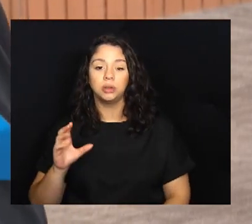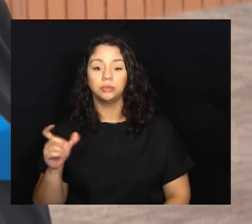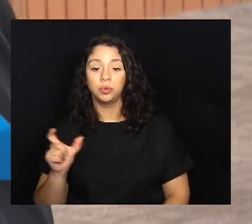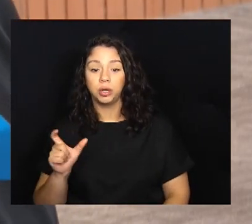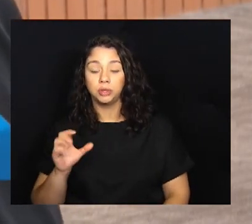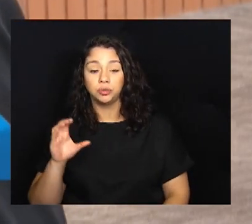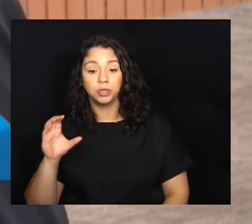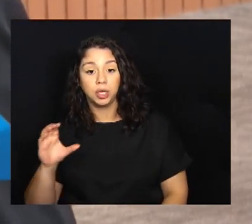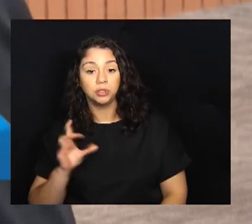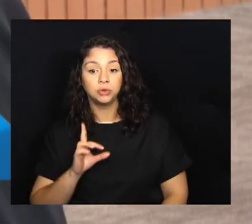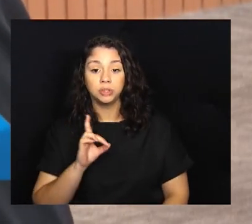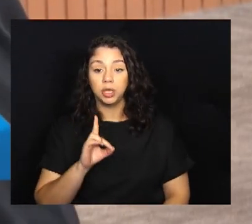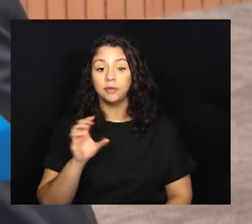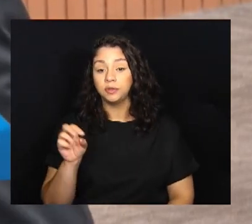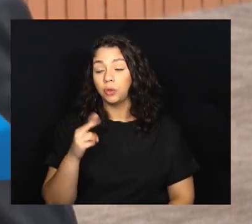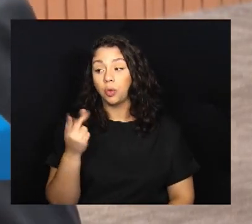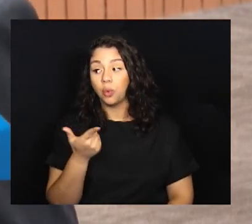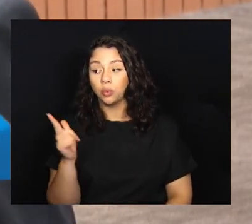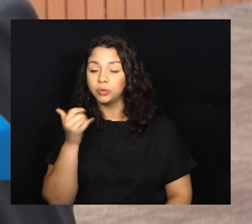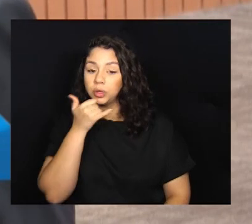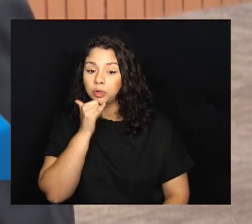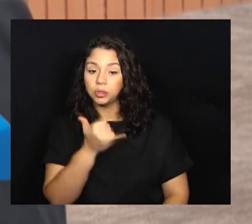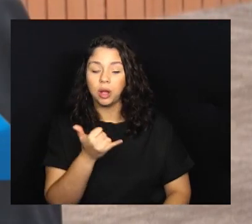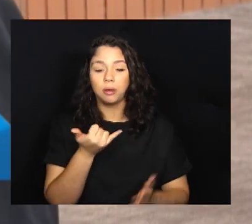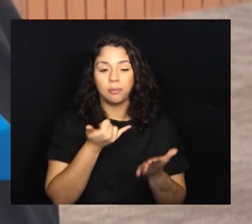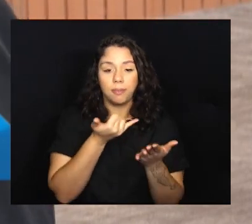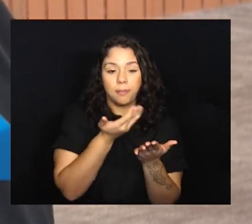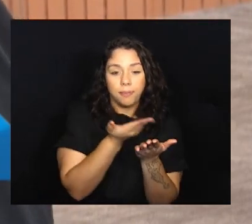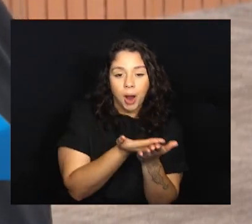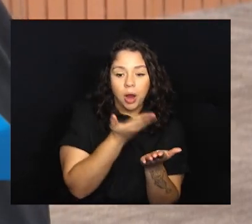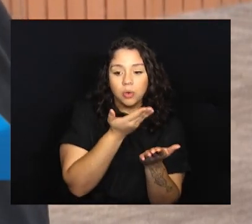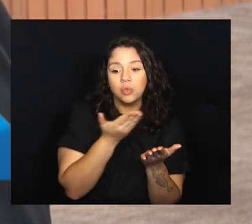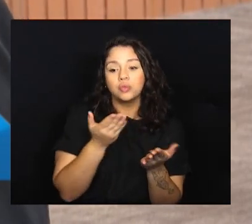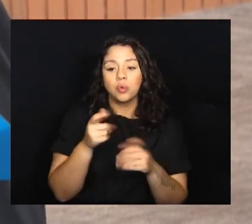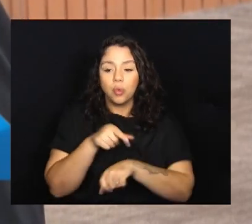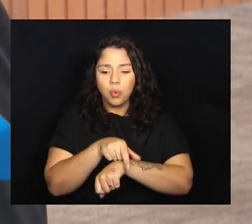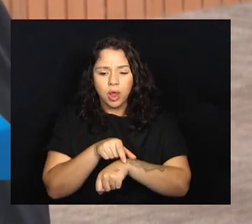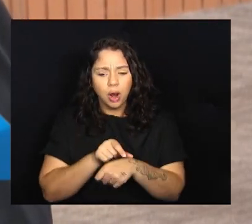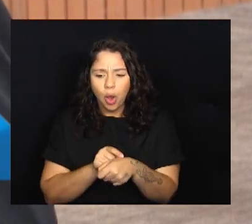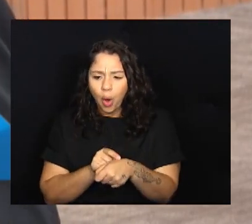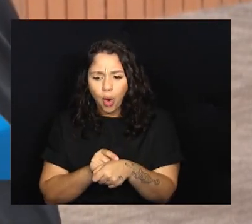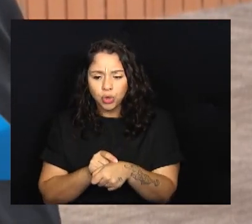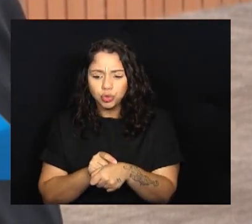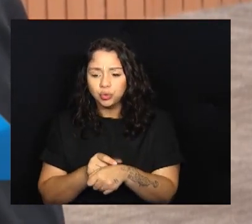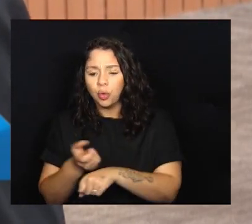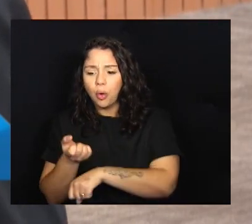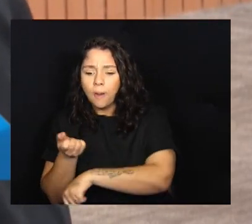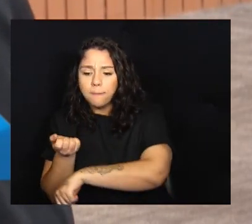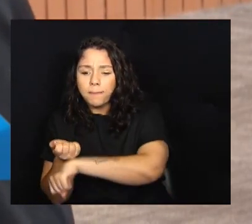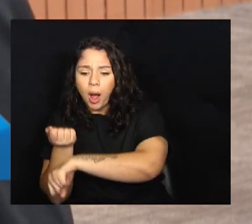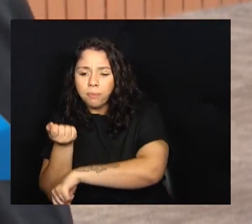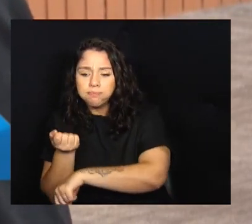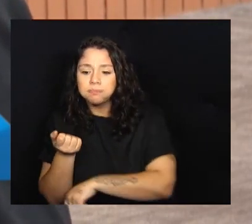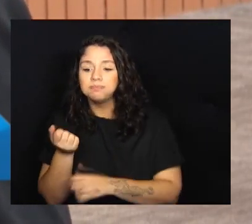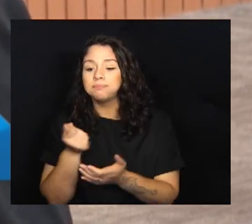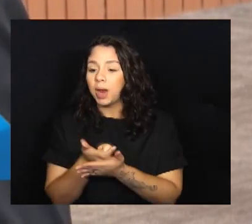por aproximação de um outro equipamento, que pode ser um celular ou até um relógio por aproximação. Lembrando